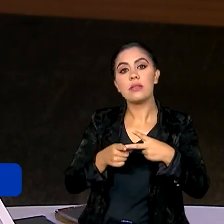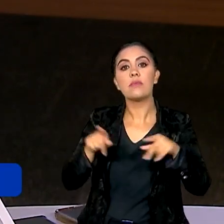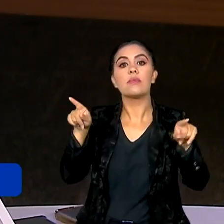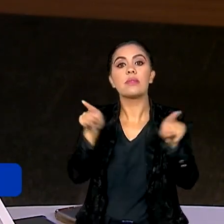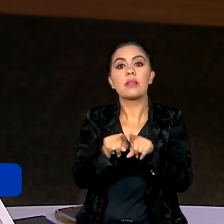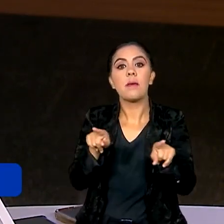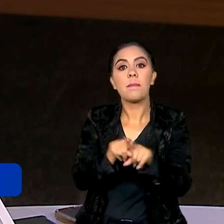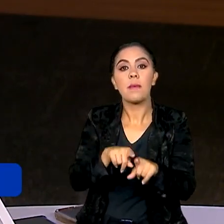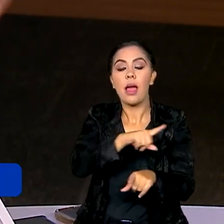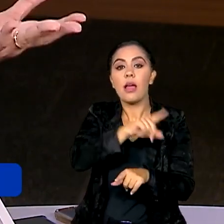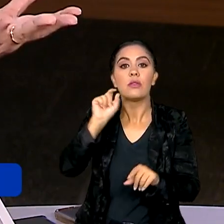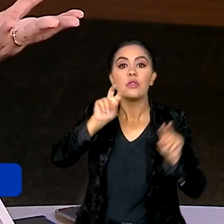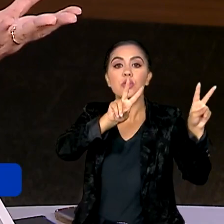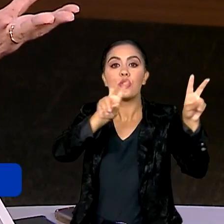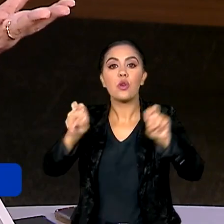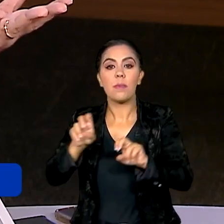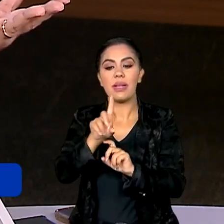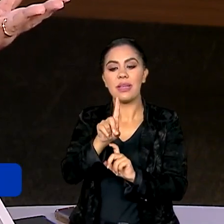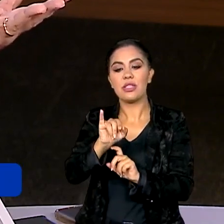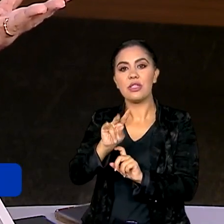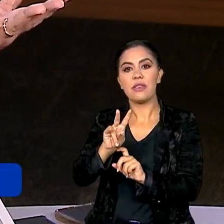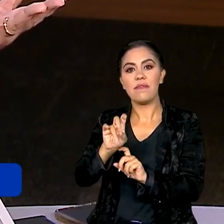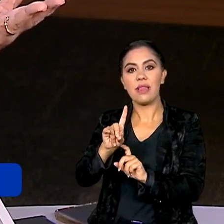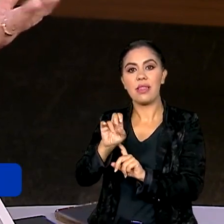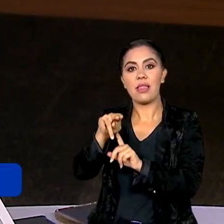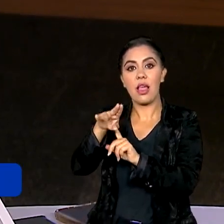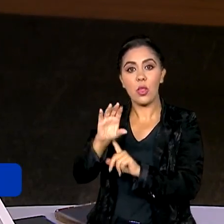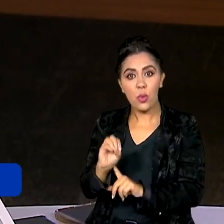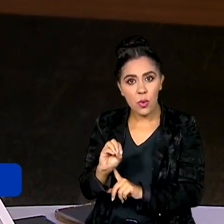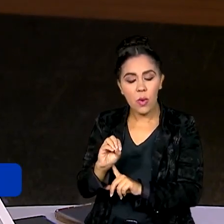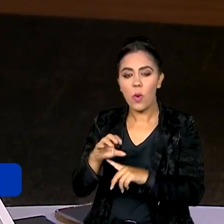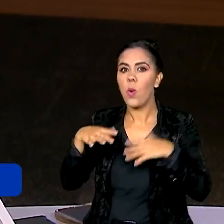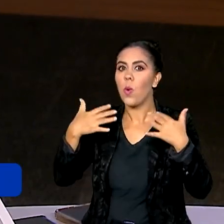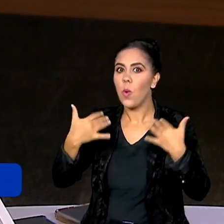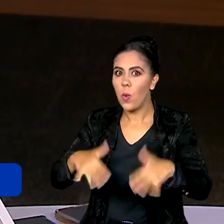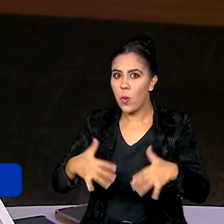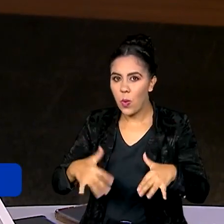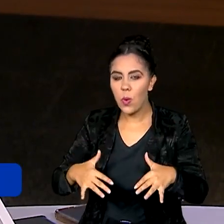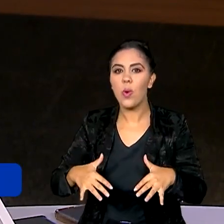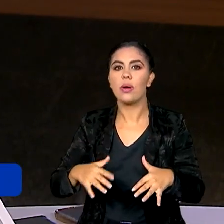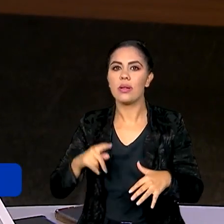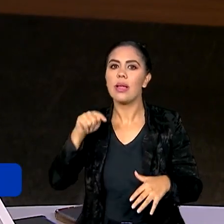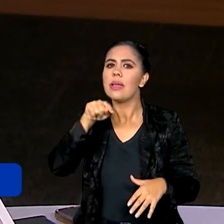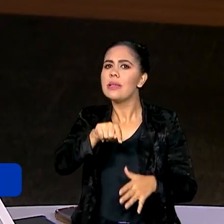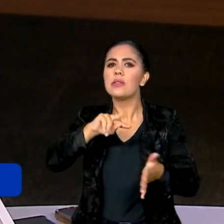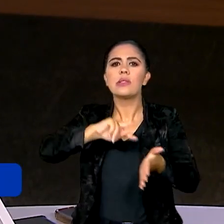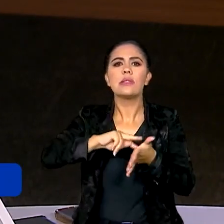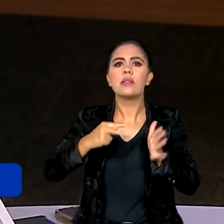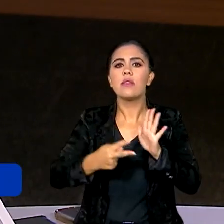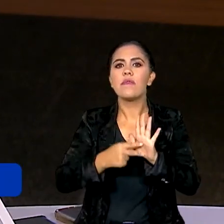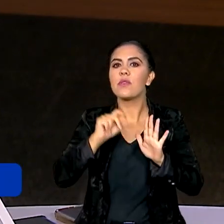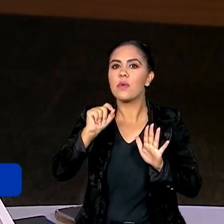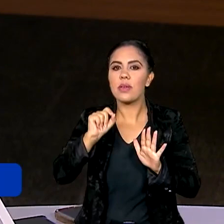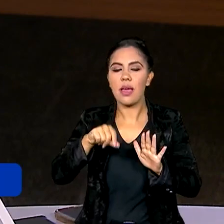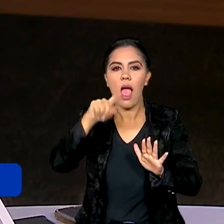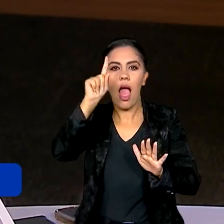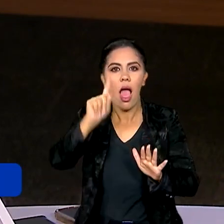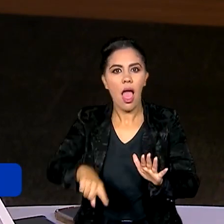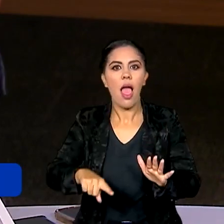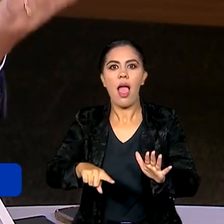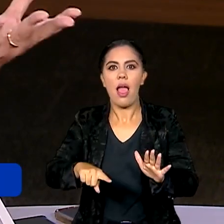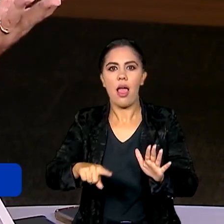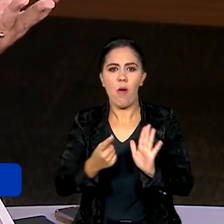de dividendos da história da empresa. Então, é isso que a gente chama de crise de espuma,